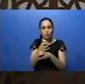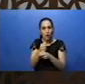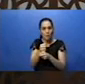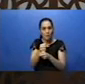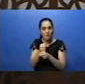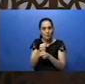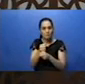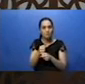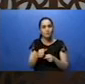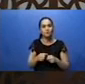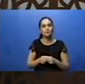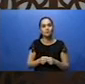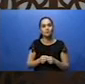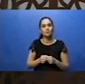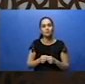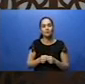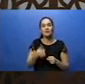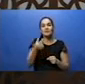mais este,